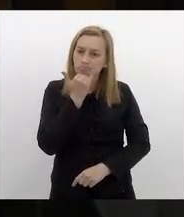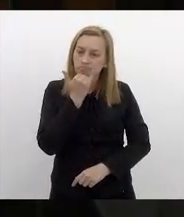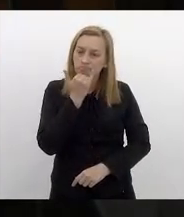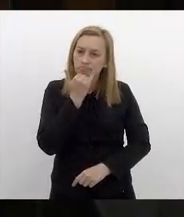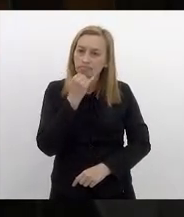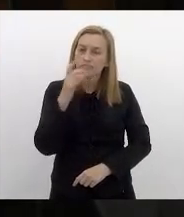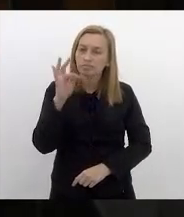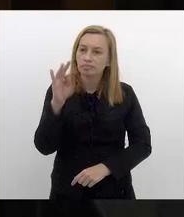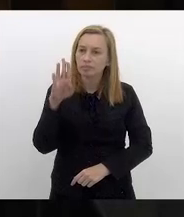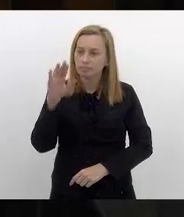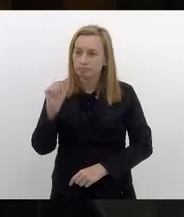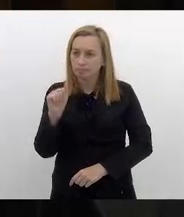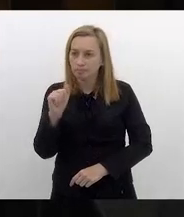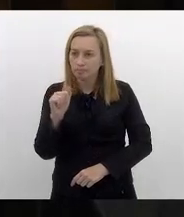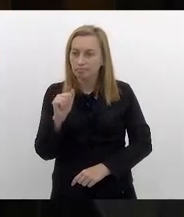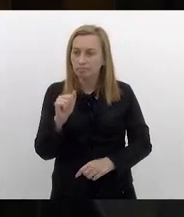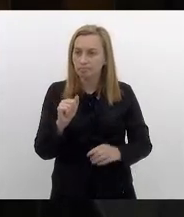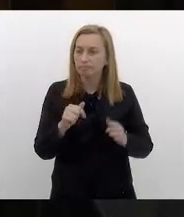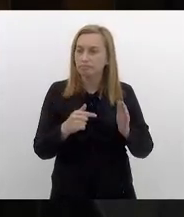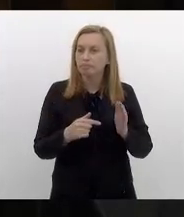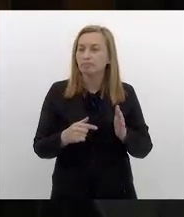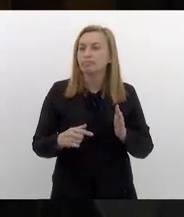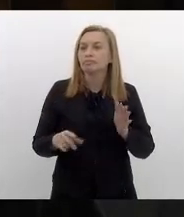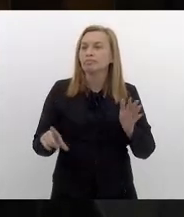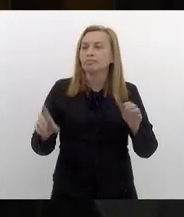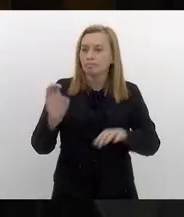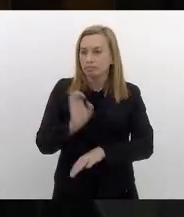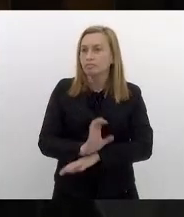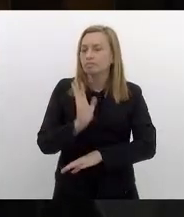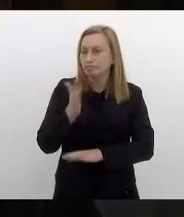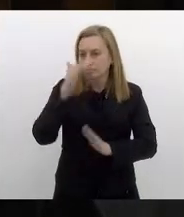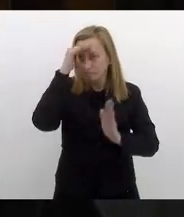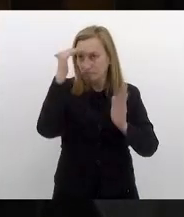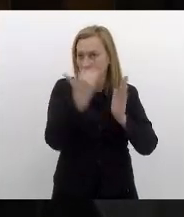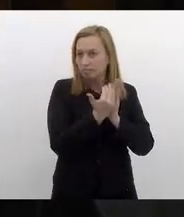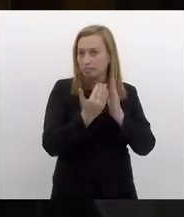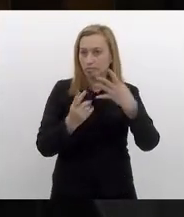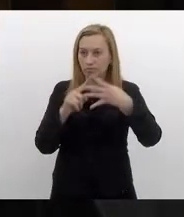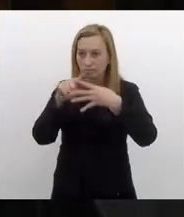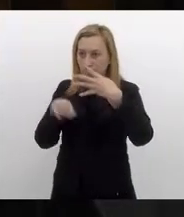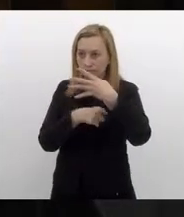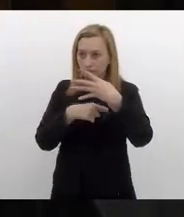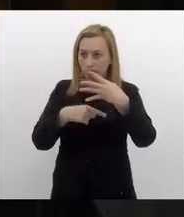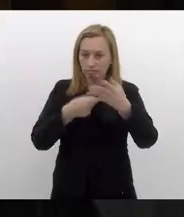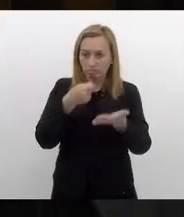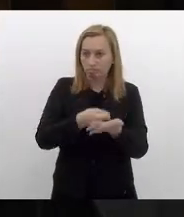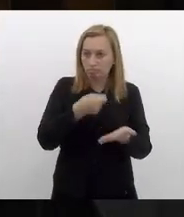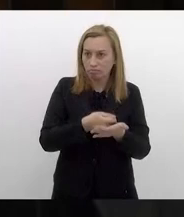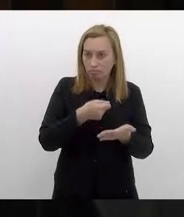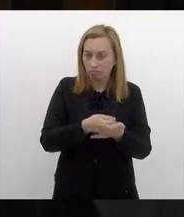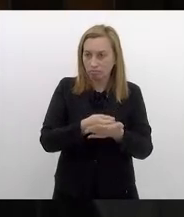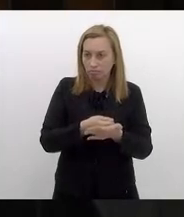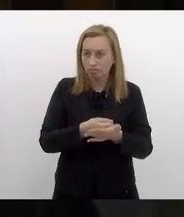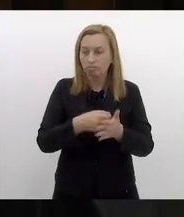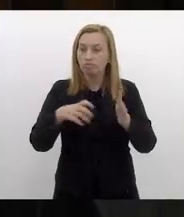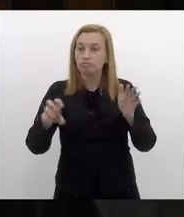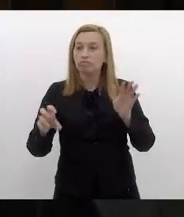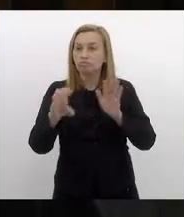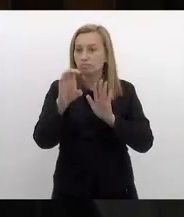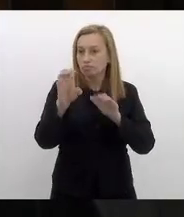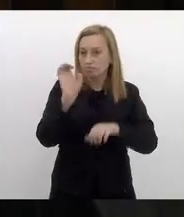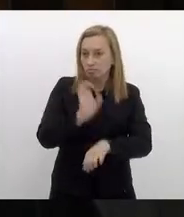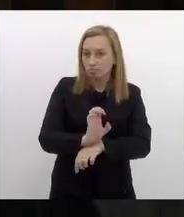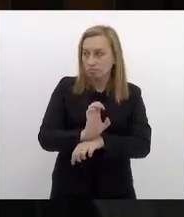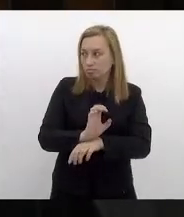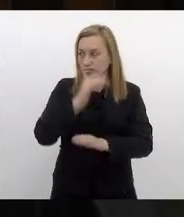tabela de periodicidade das pensões. Isso o Estado já cumpre. São quatro exigências, das quais o Estado tem que cumprir três.